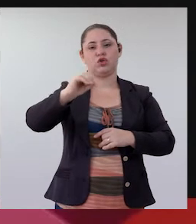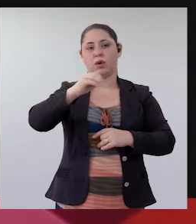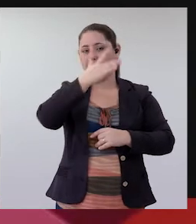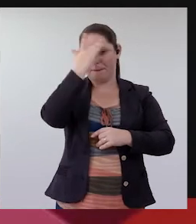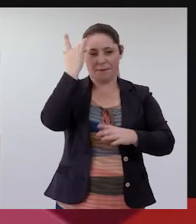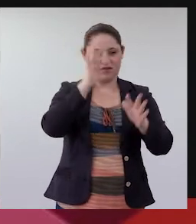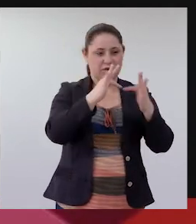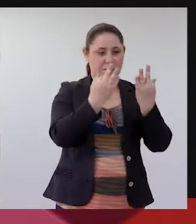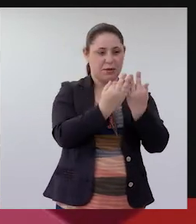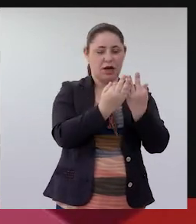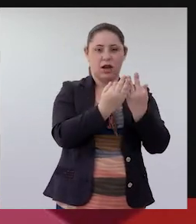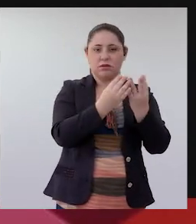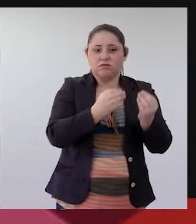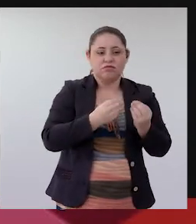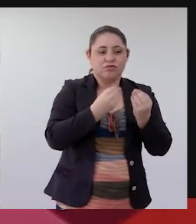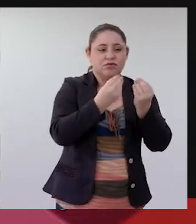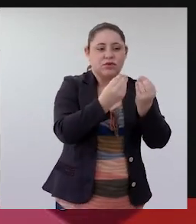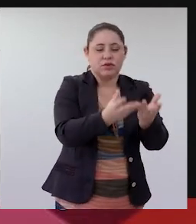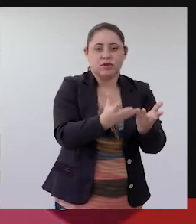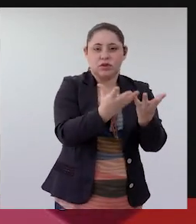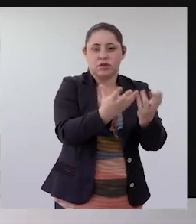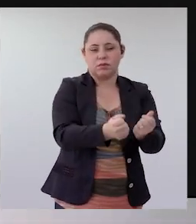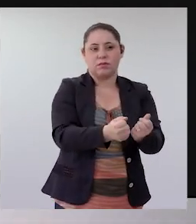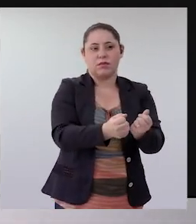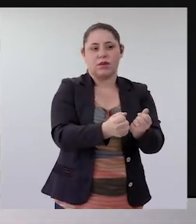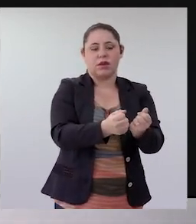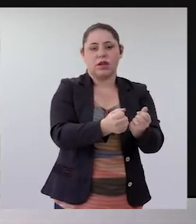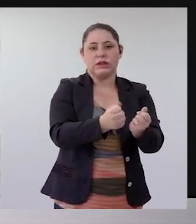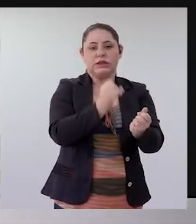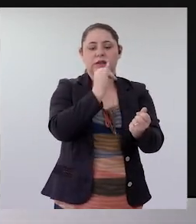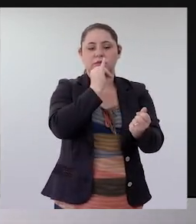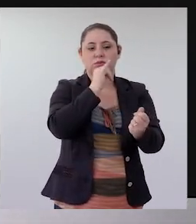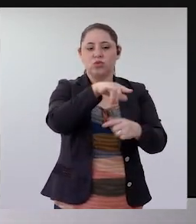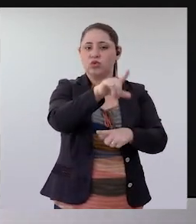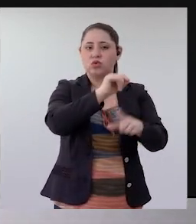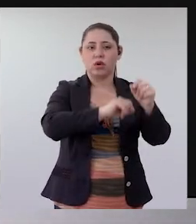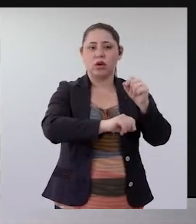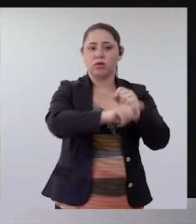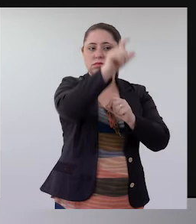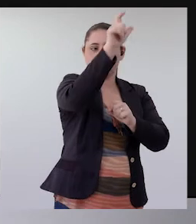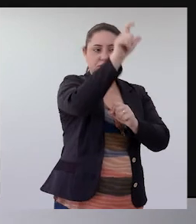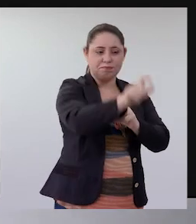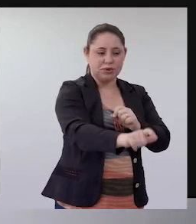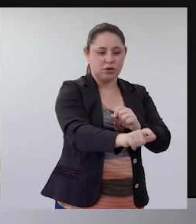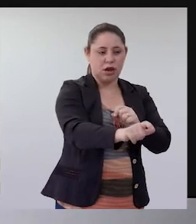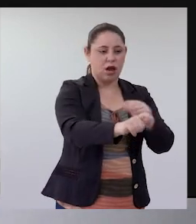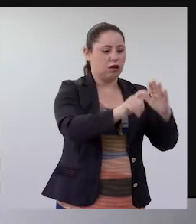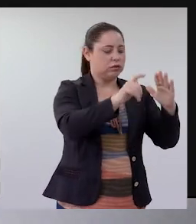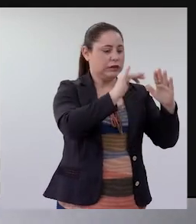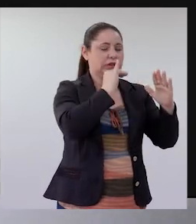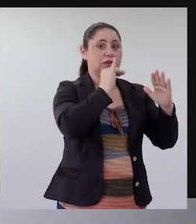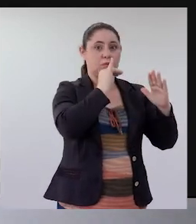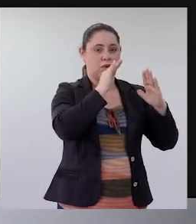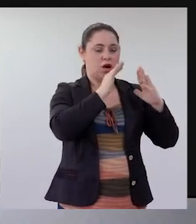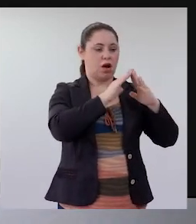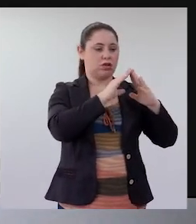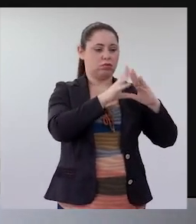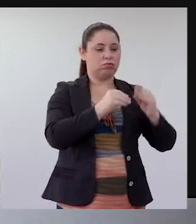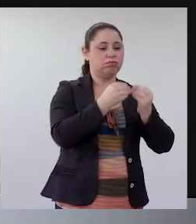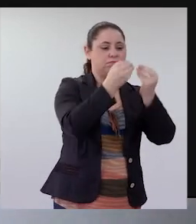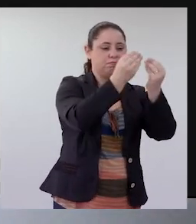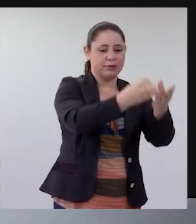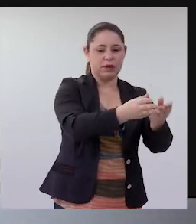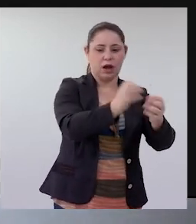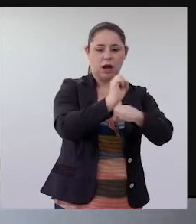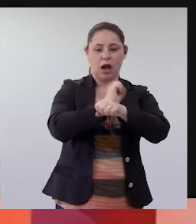os herdeiros, de estabelecer para um determinado herdeiro aquele bem que ele tem mais